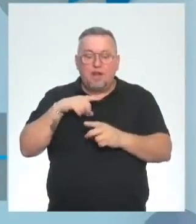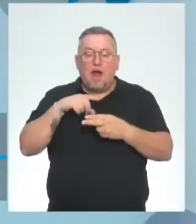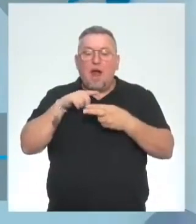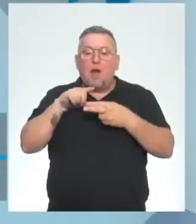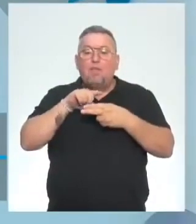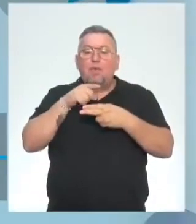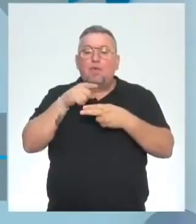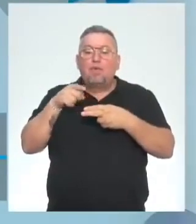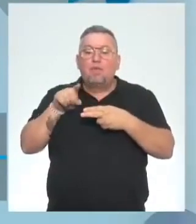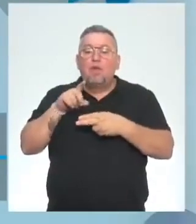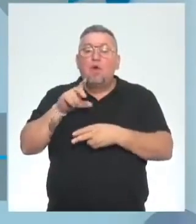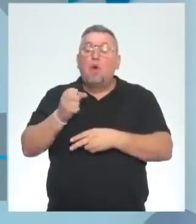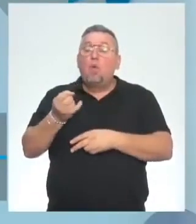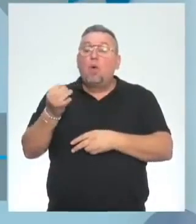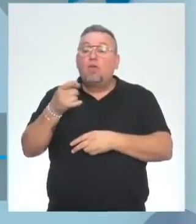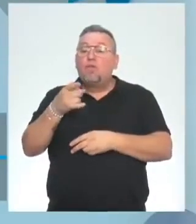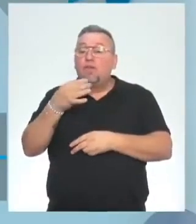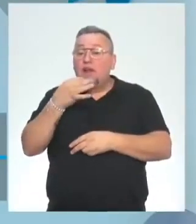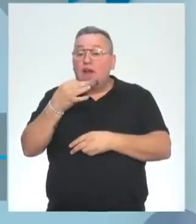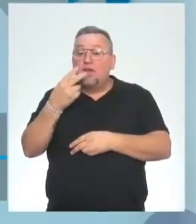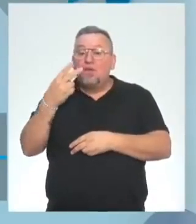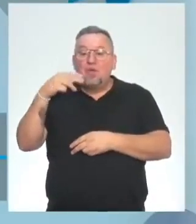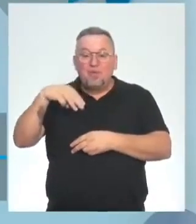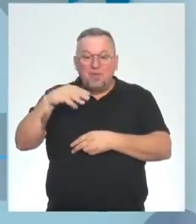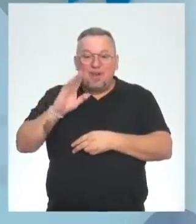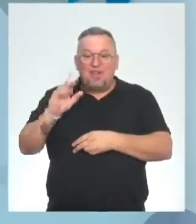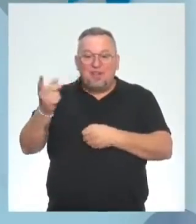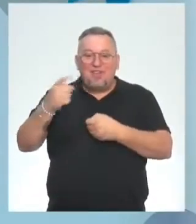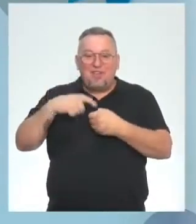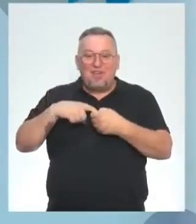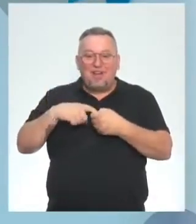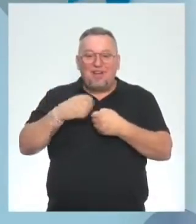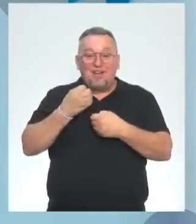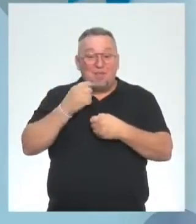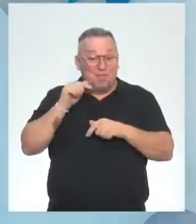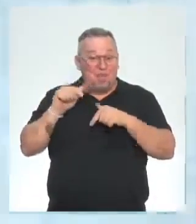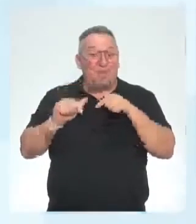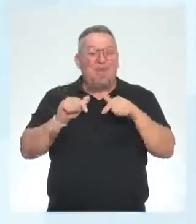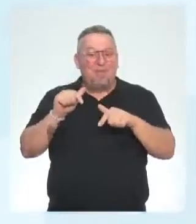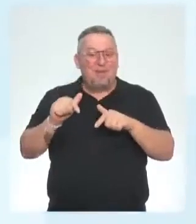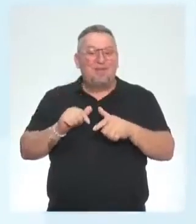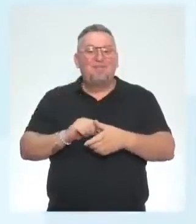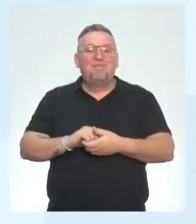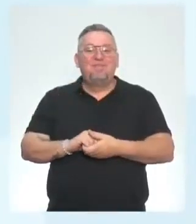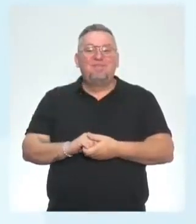quantas colheres você acha que dá? Beleza? 2 minutinhos, a gente já retorna. Bom trabalho.